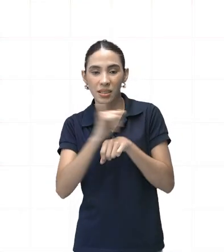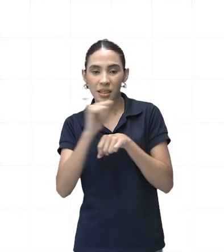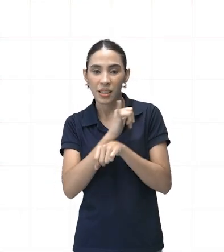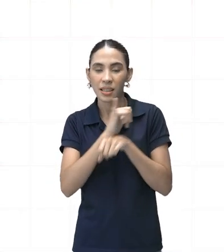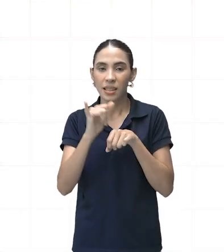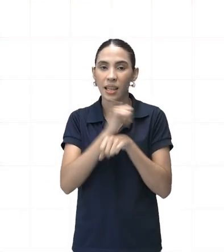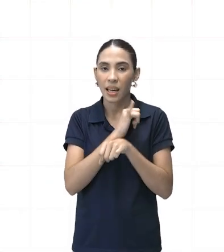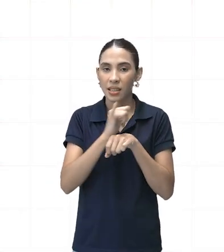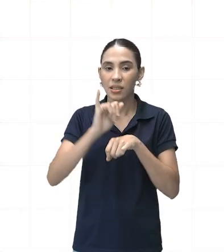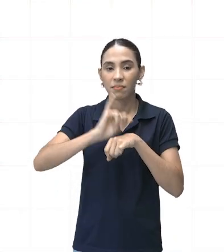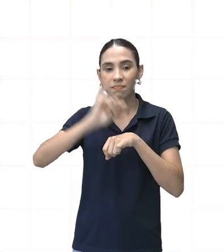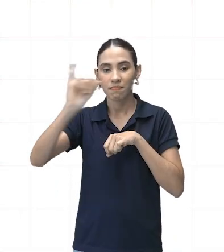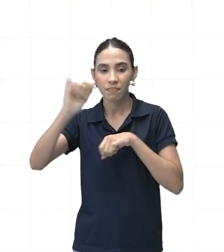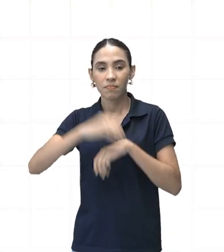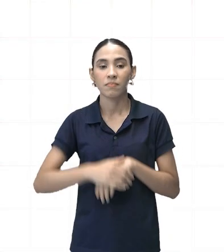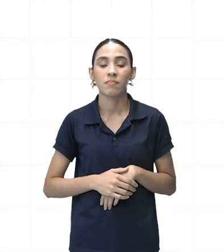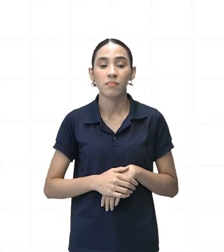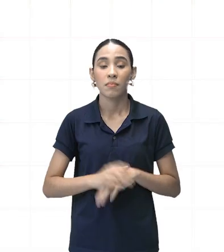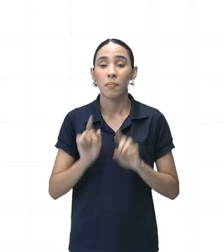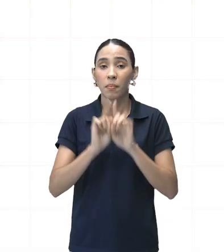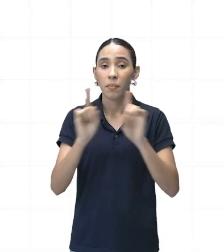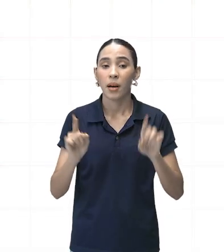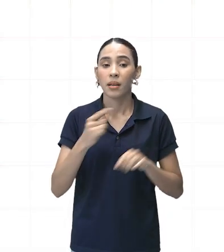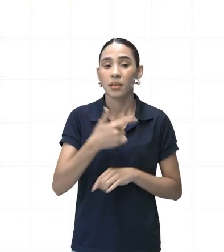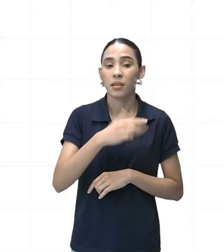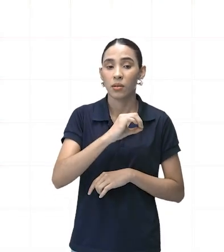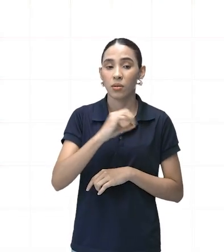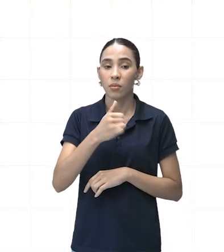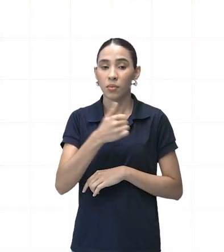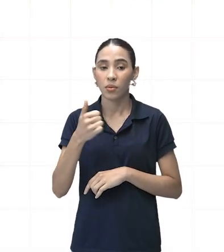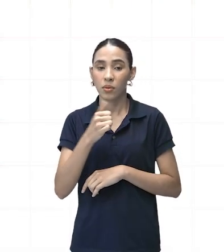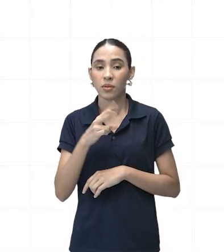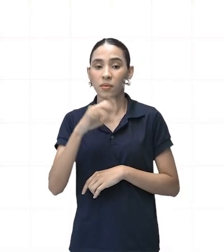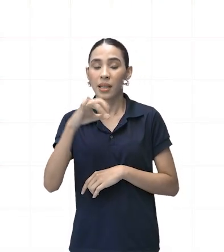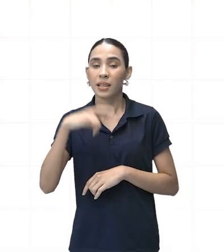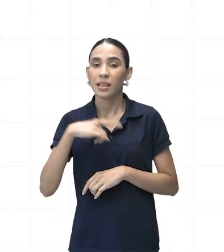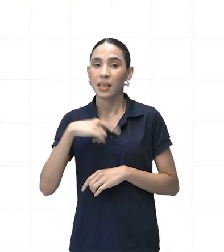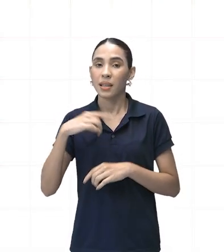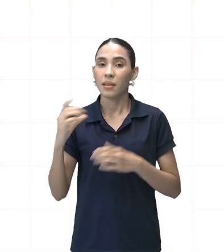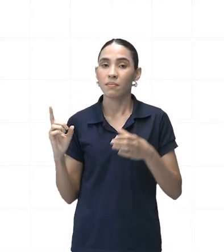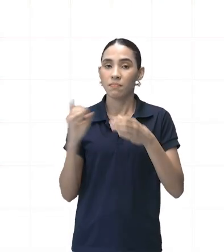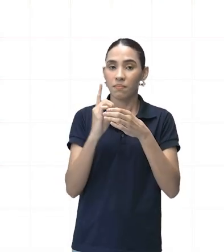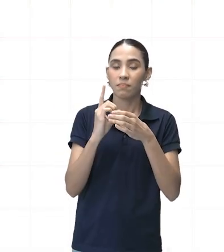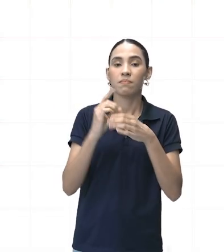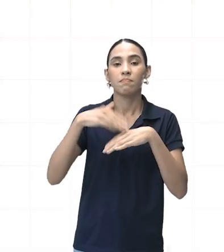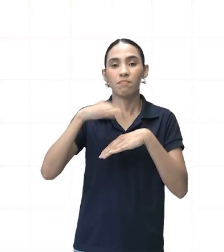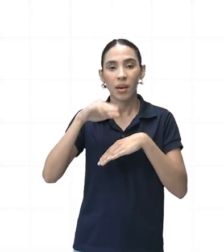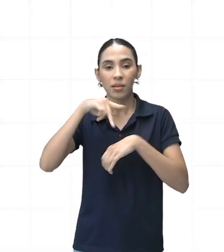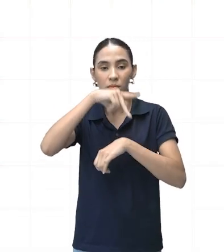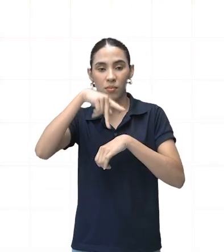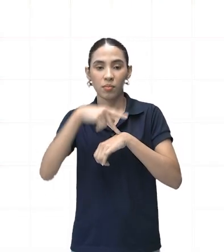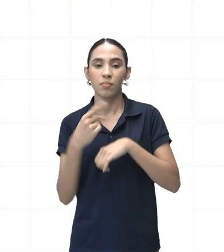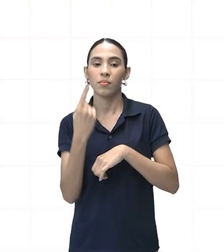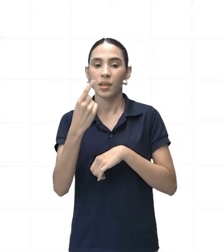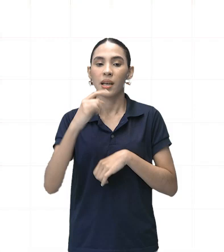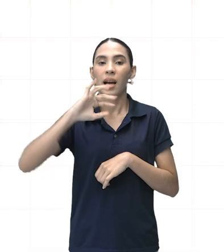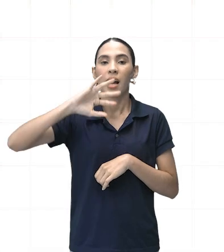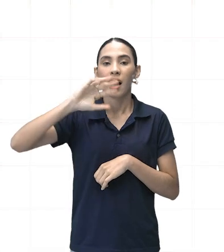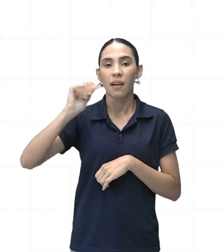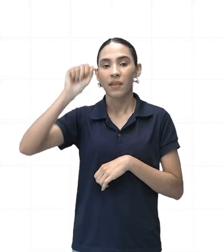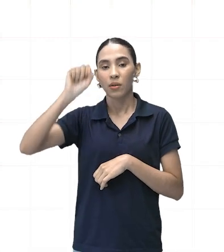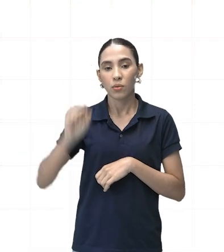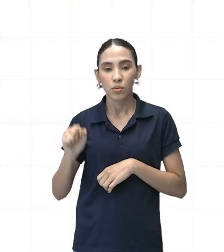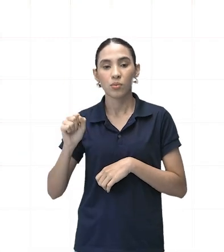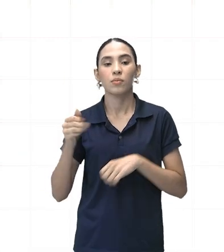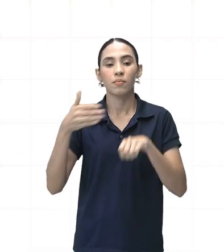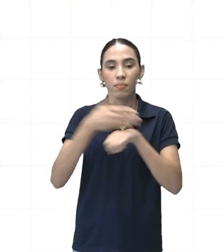mecanismo internacional. Já no ano de 2011, nós vamos ter a junção de mais um país, no caso a África do Sul, que passou a